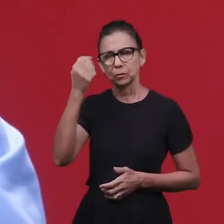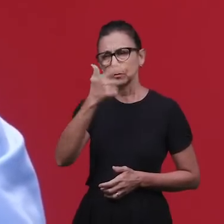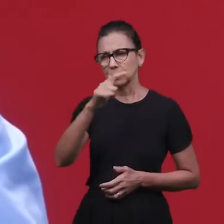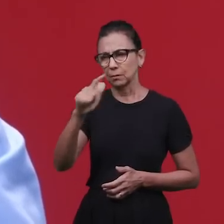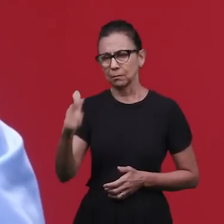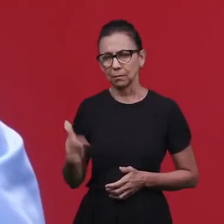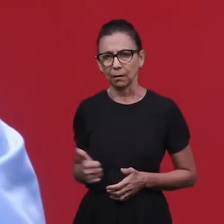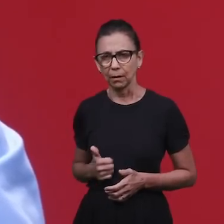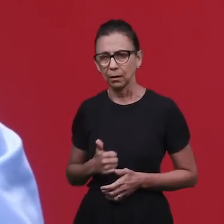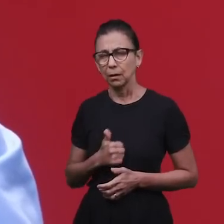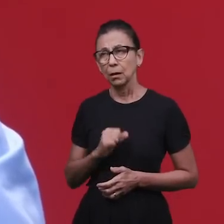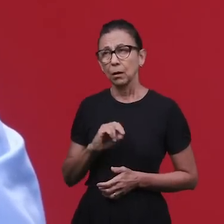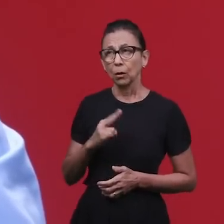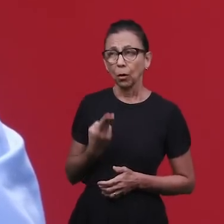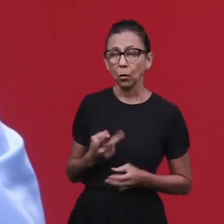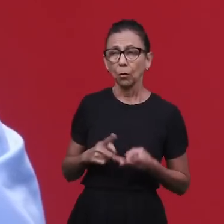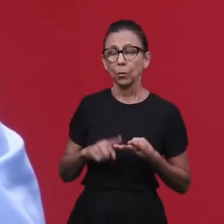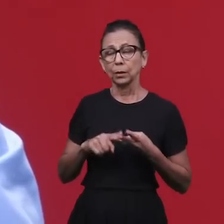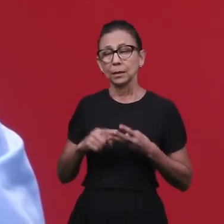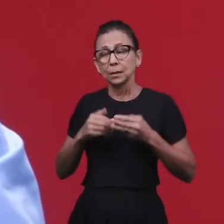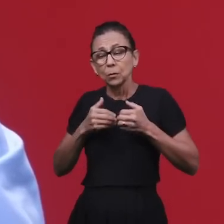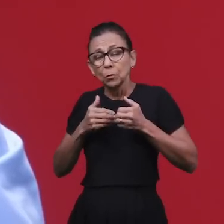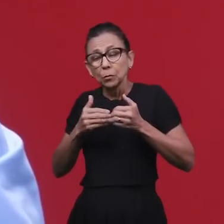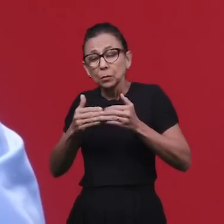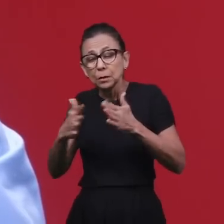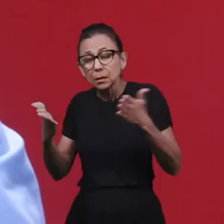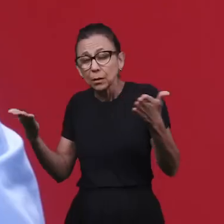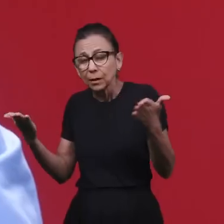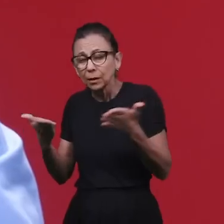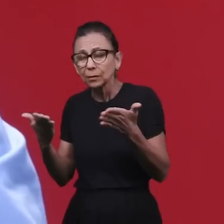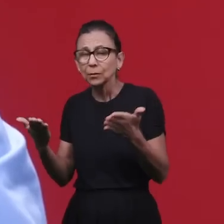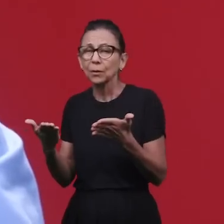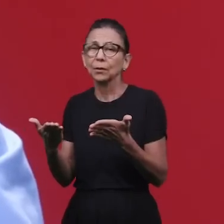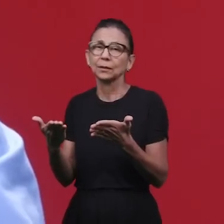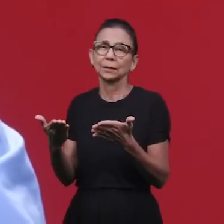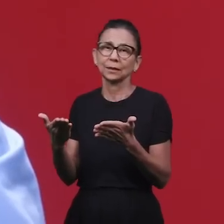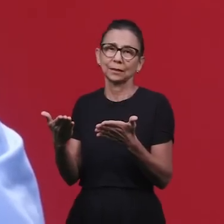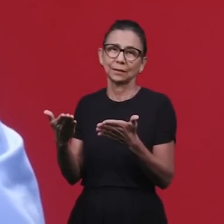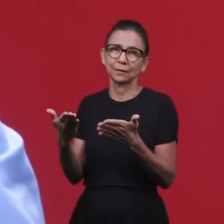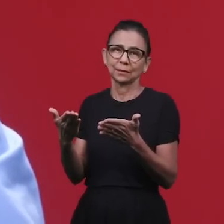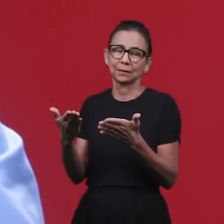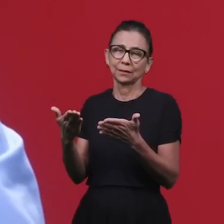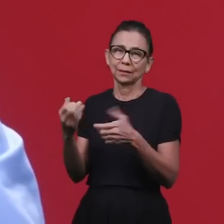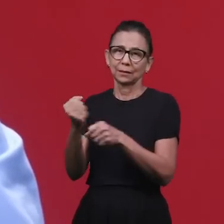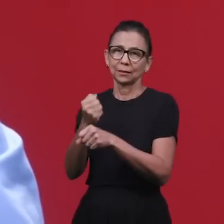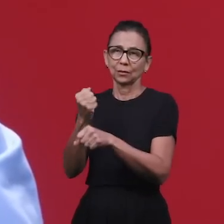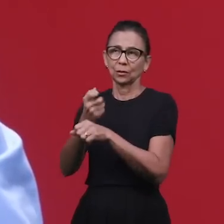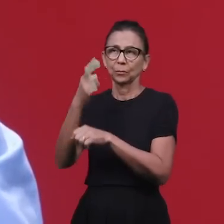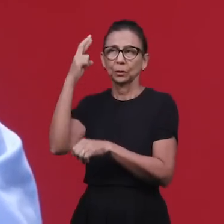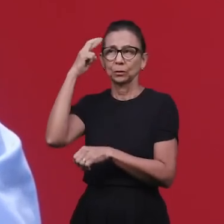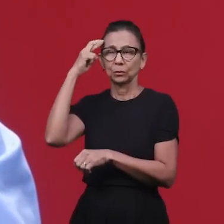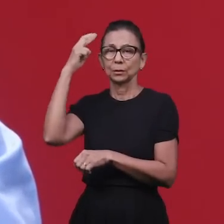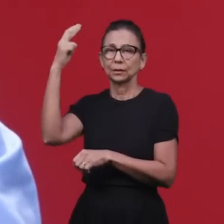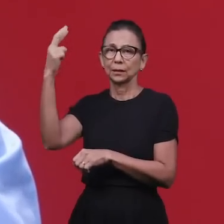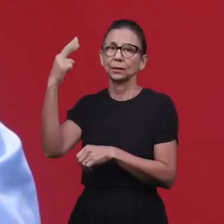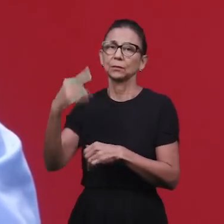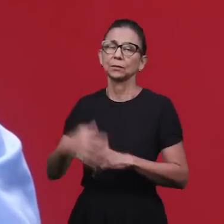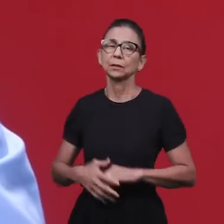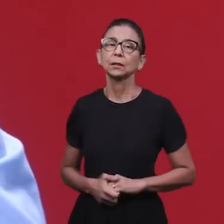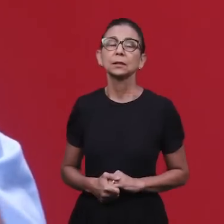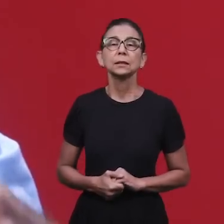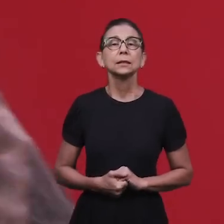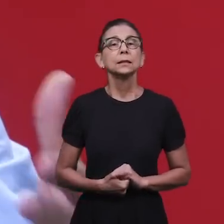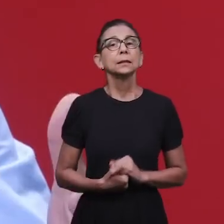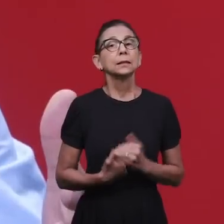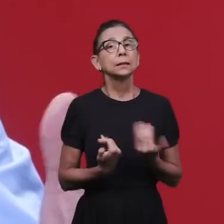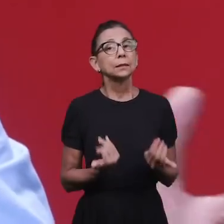desde o início desta obra a não nos permitir pregar e levar